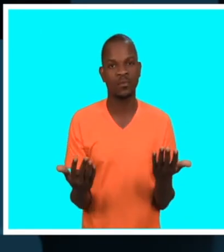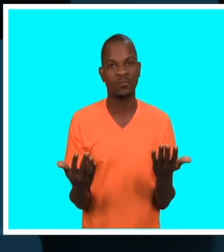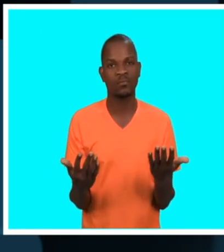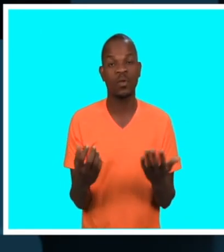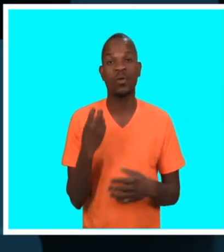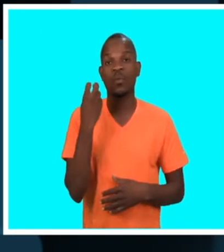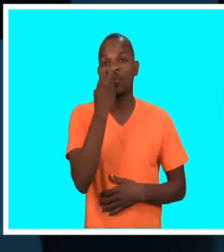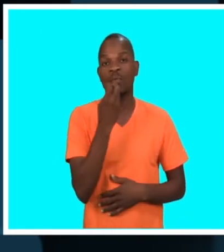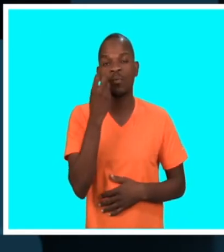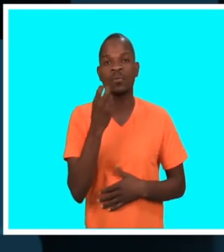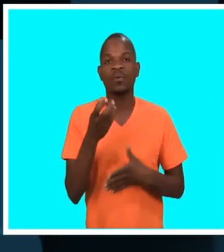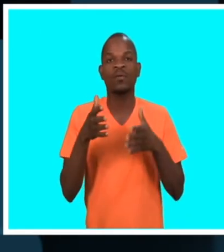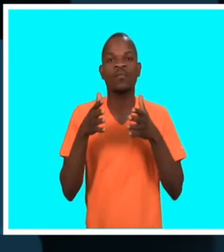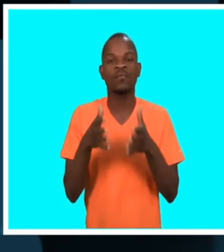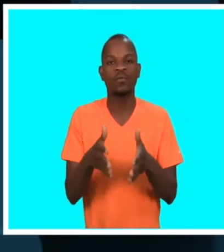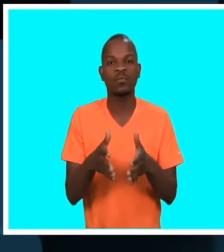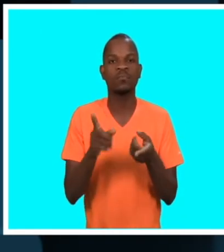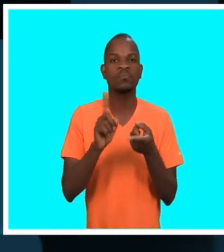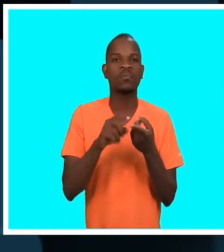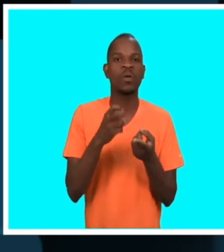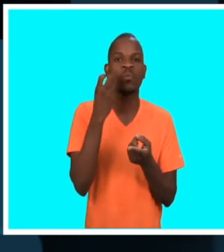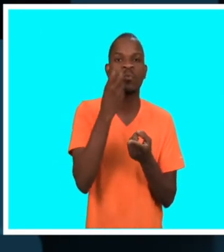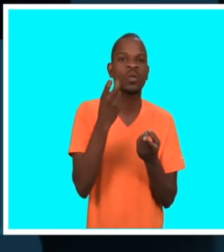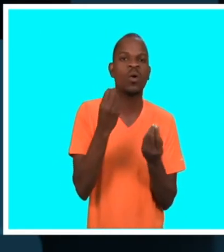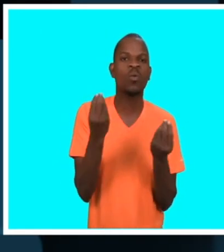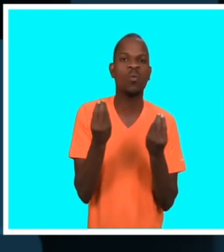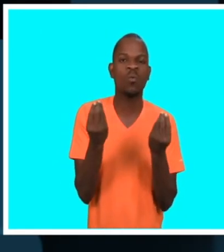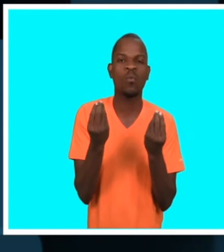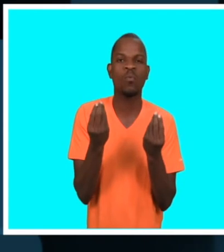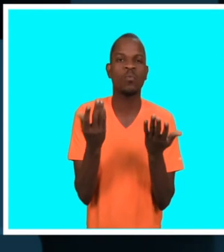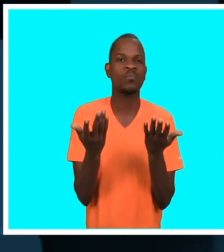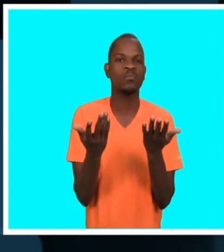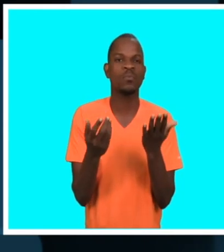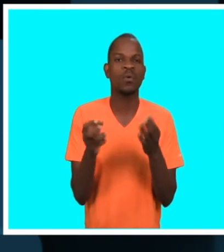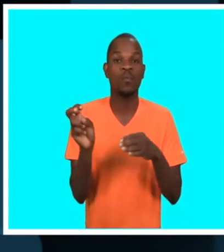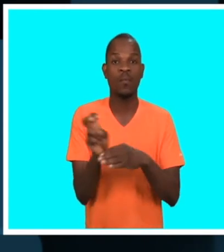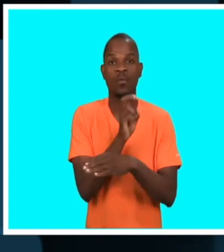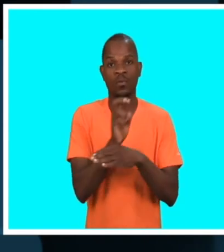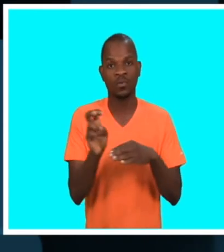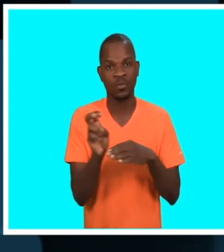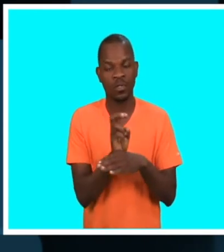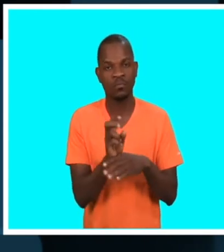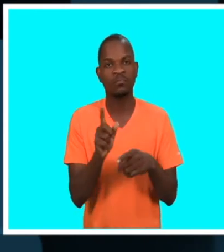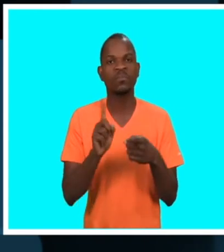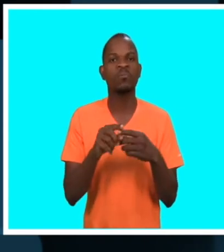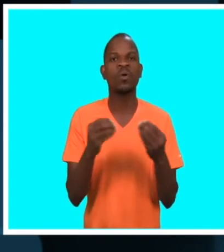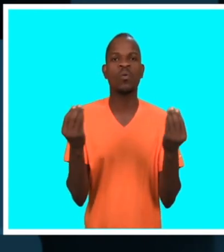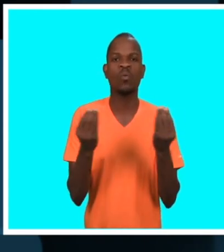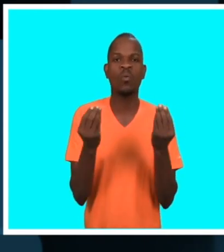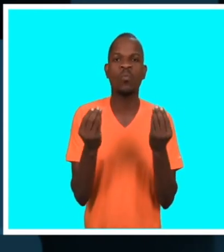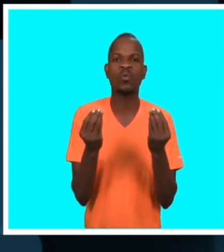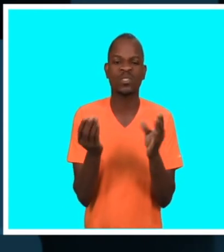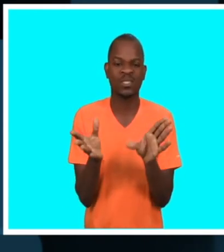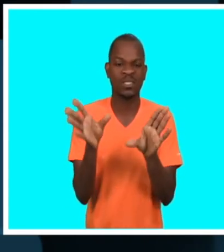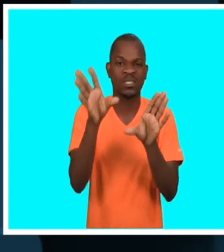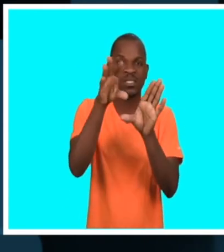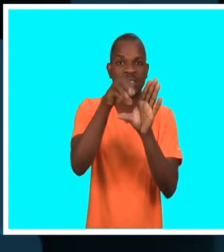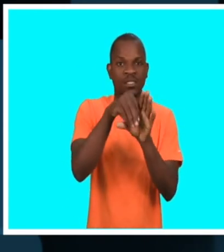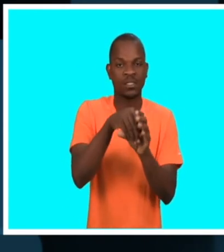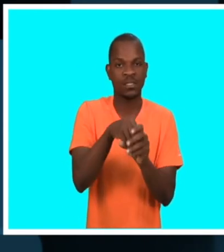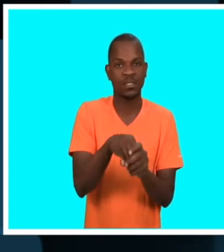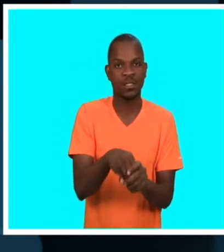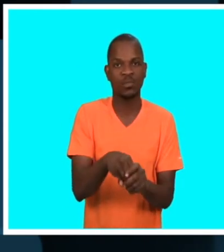encontrar meios de como monitorar, de como estar dentro também daquilo